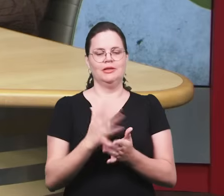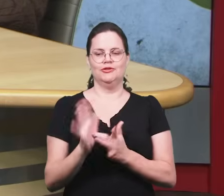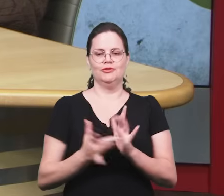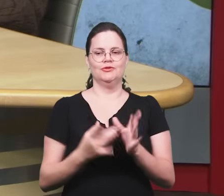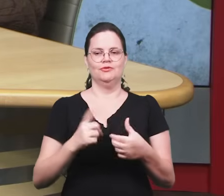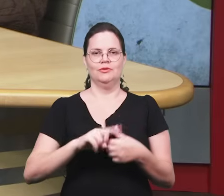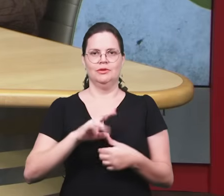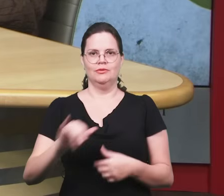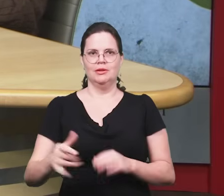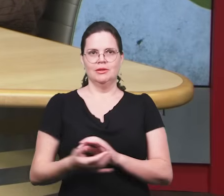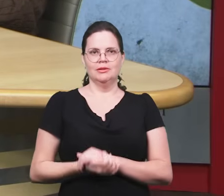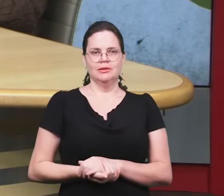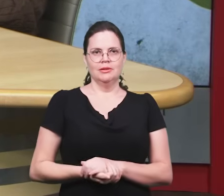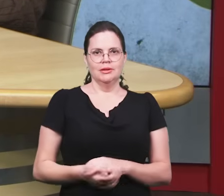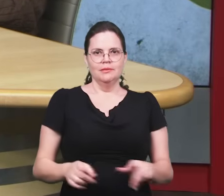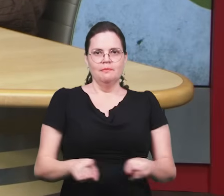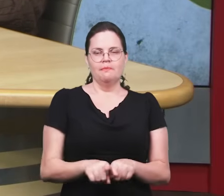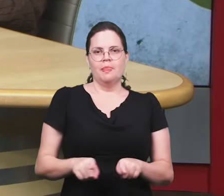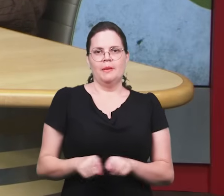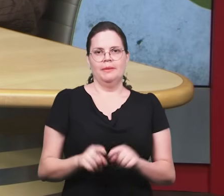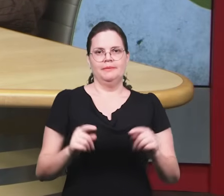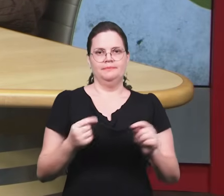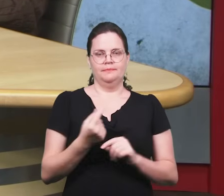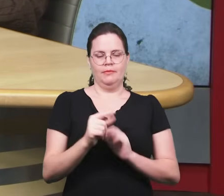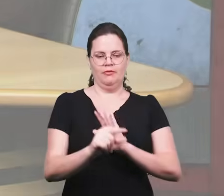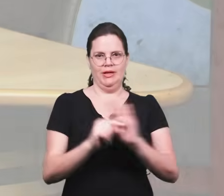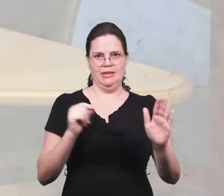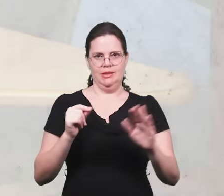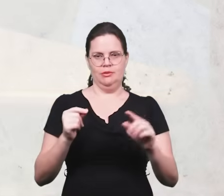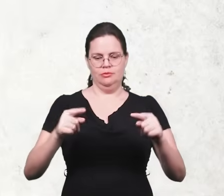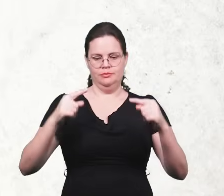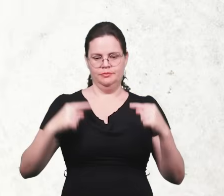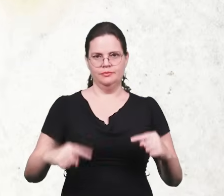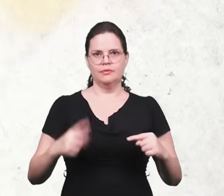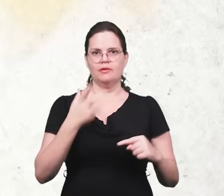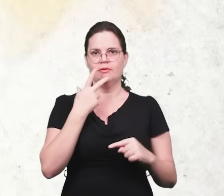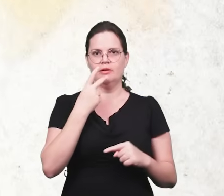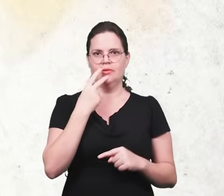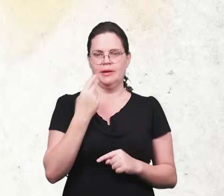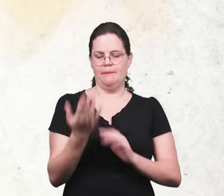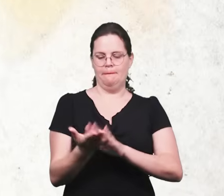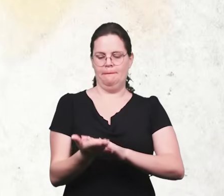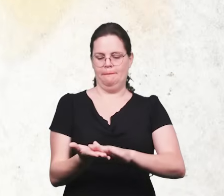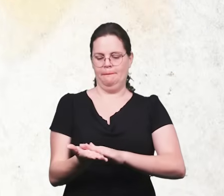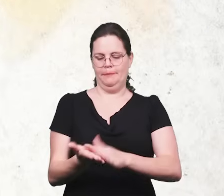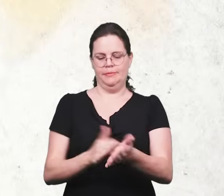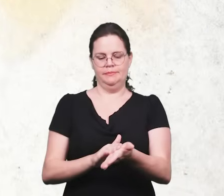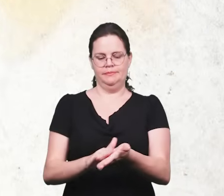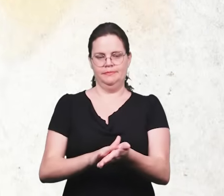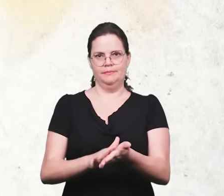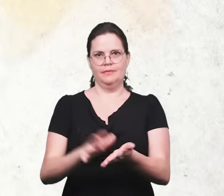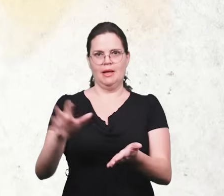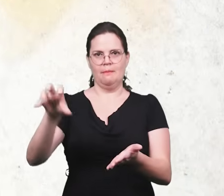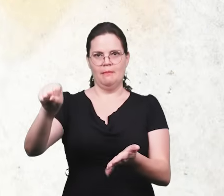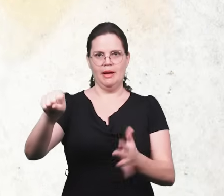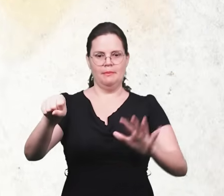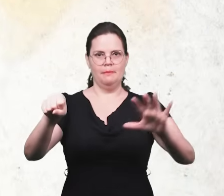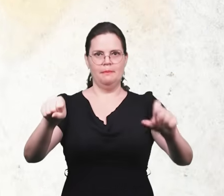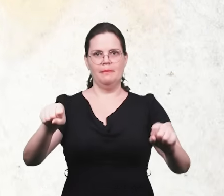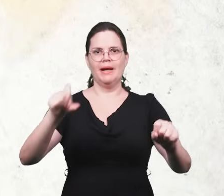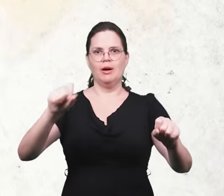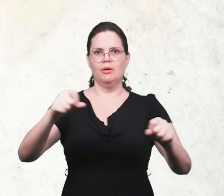mesmo. E a segunda parte do versículo fala assim: e as palmas das suas mãos pegam